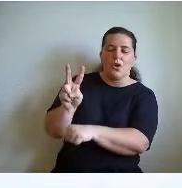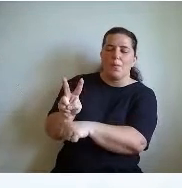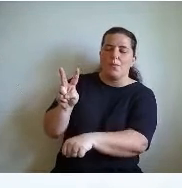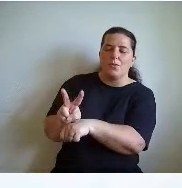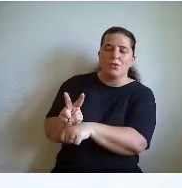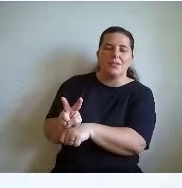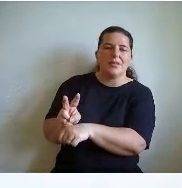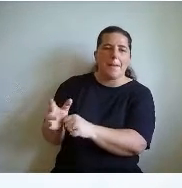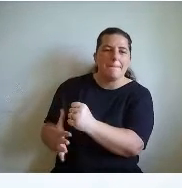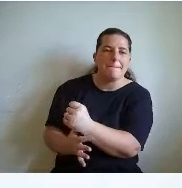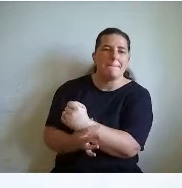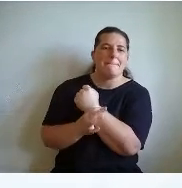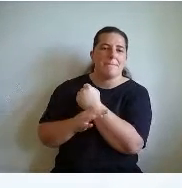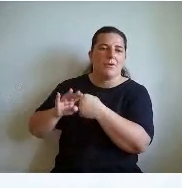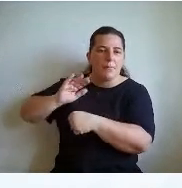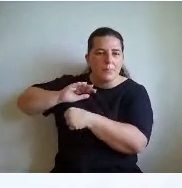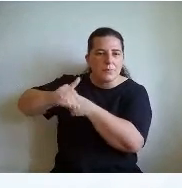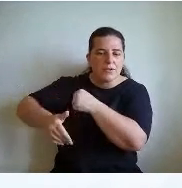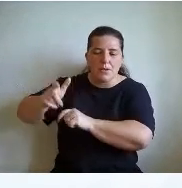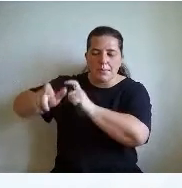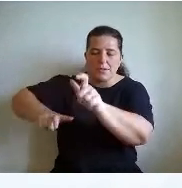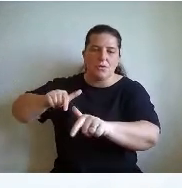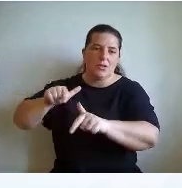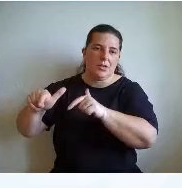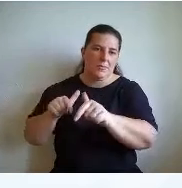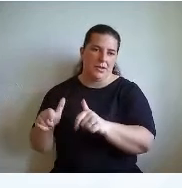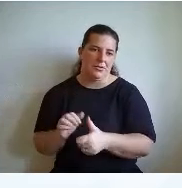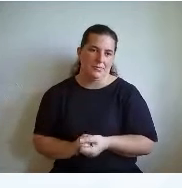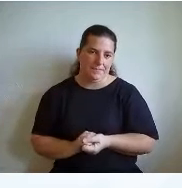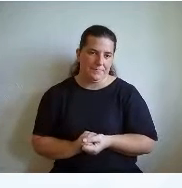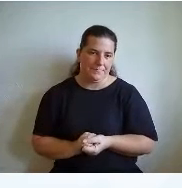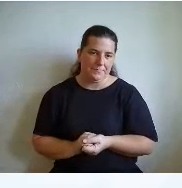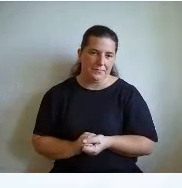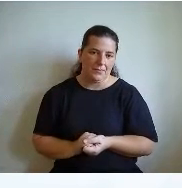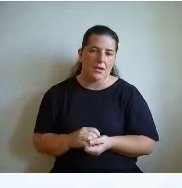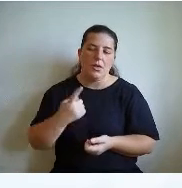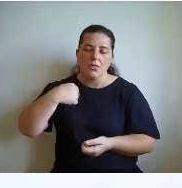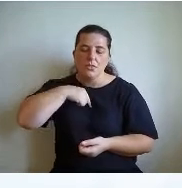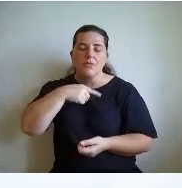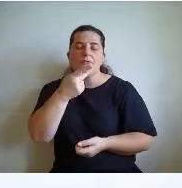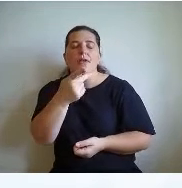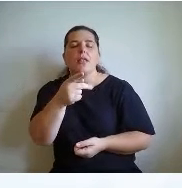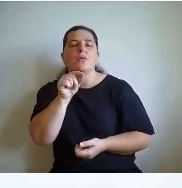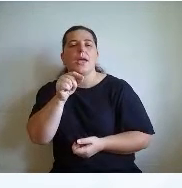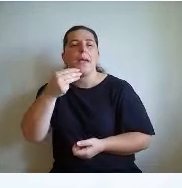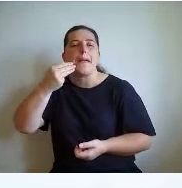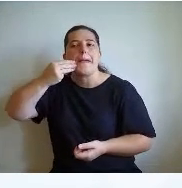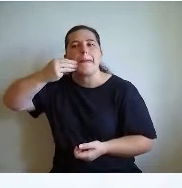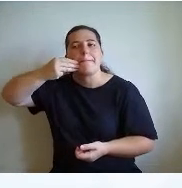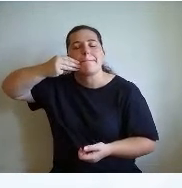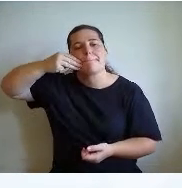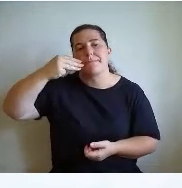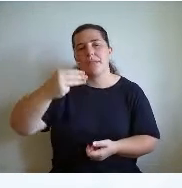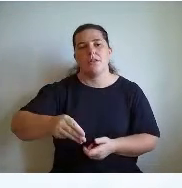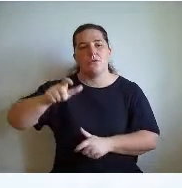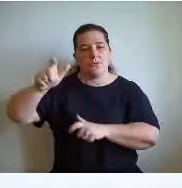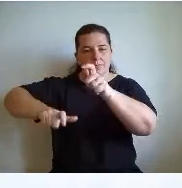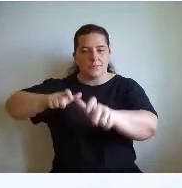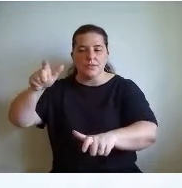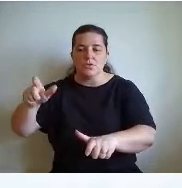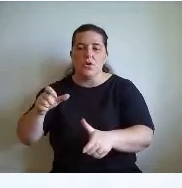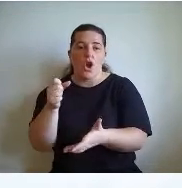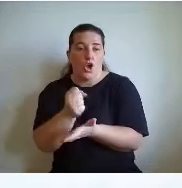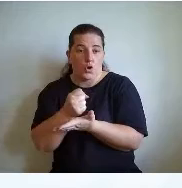trabalhadoras. Olha, nós estamos falando de milhões e milhões de pessoas, né? Que passaram a ter seus contratos